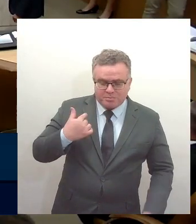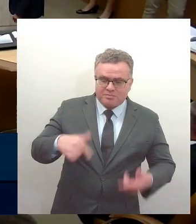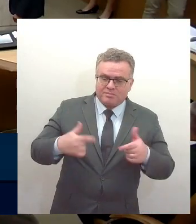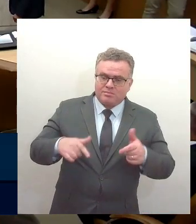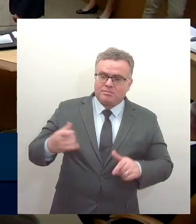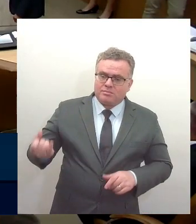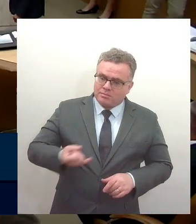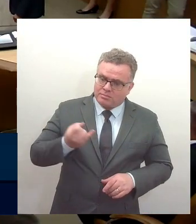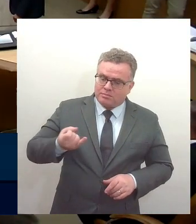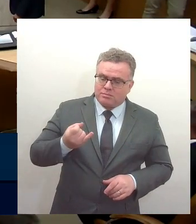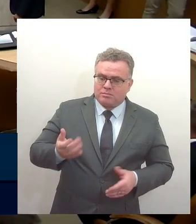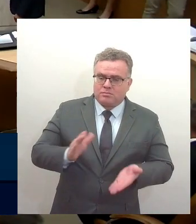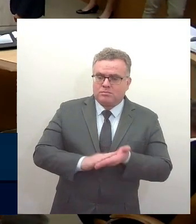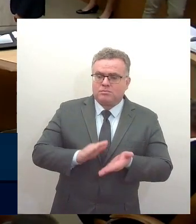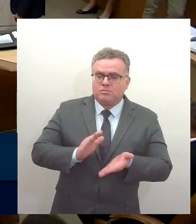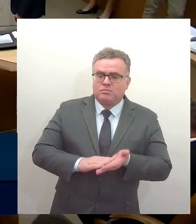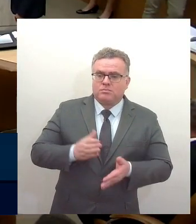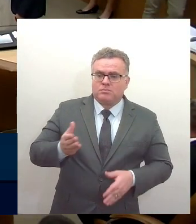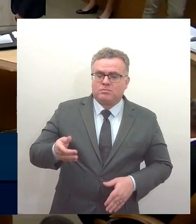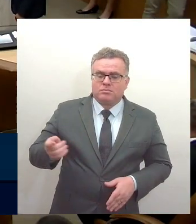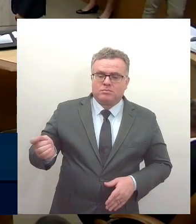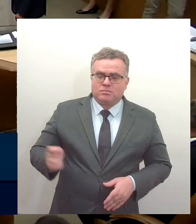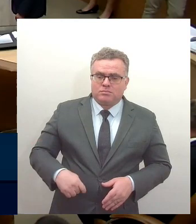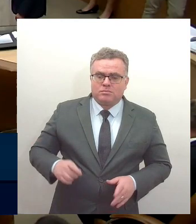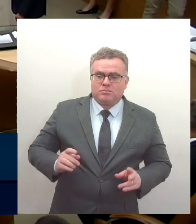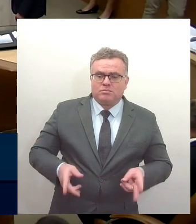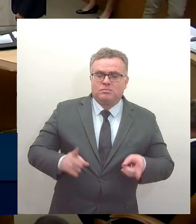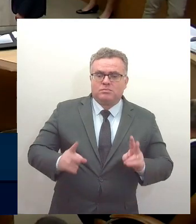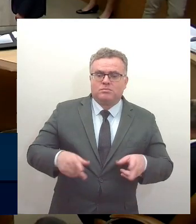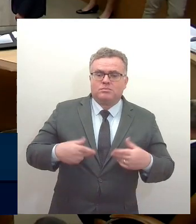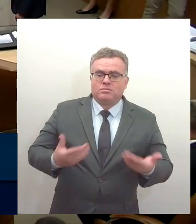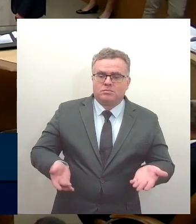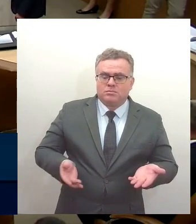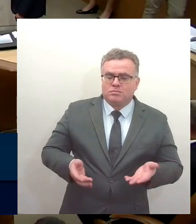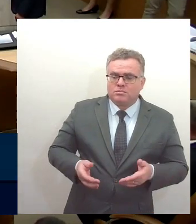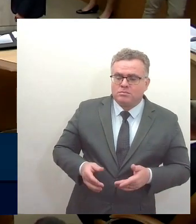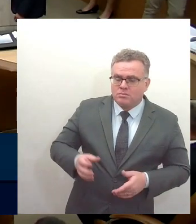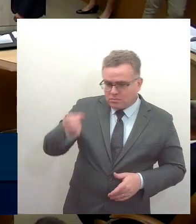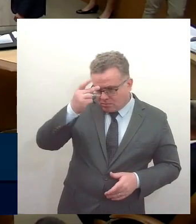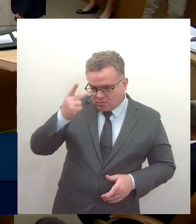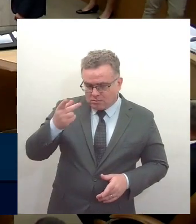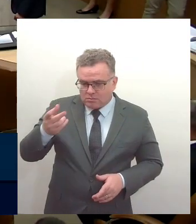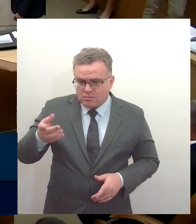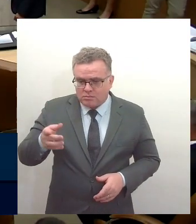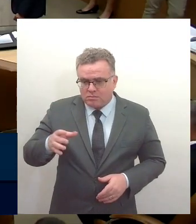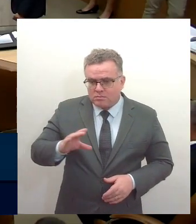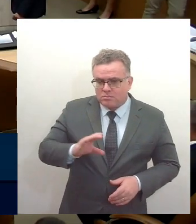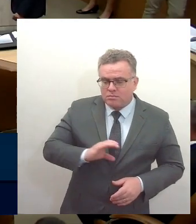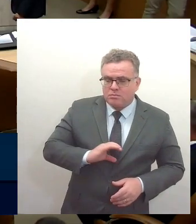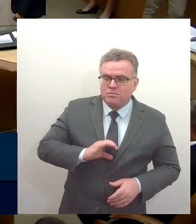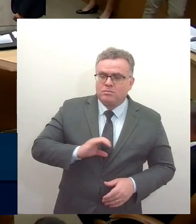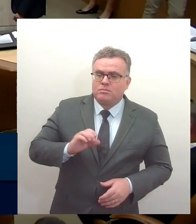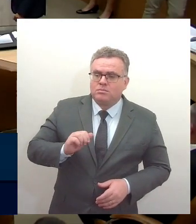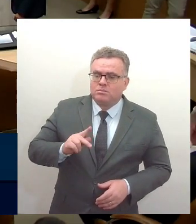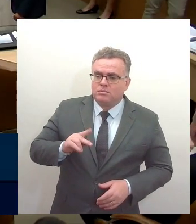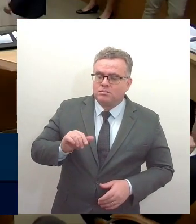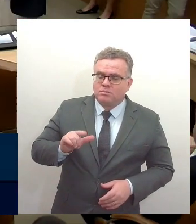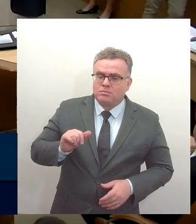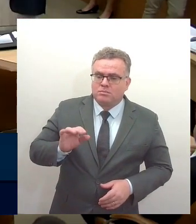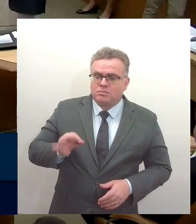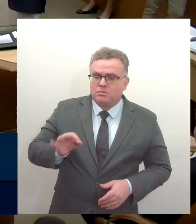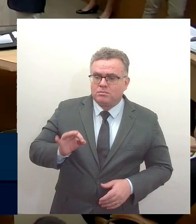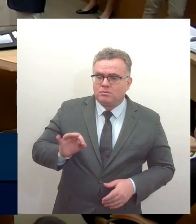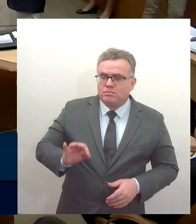que a Prefeitura de Capela desenvolve. E quero passar também a palavra à